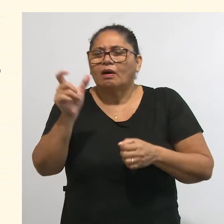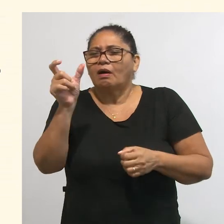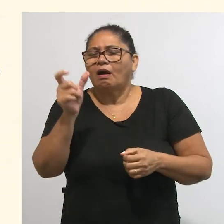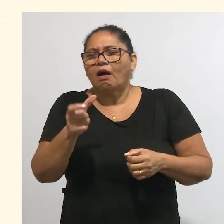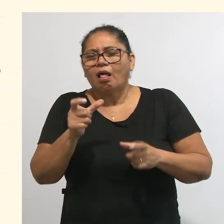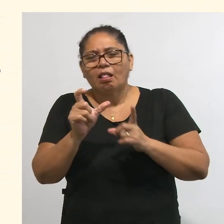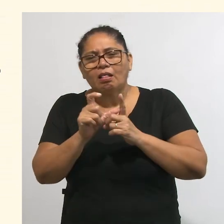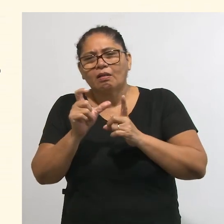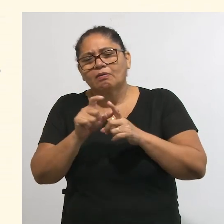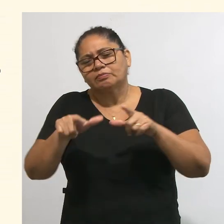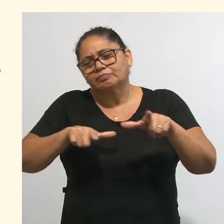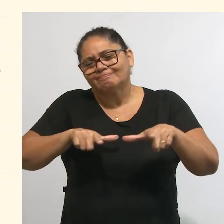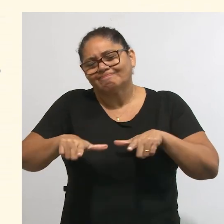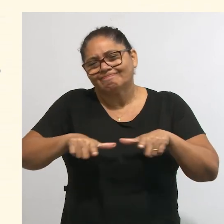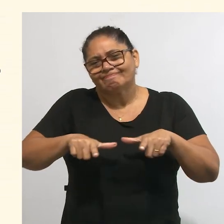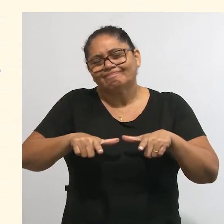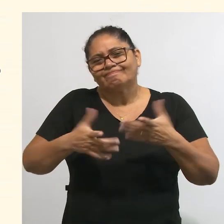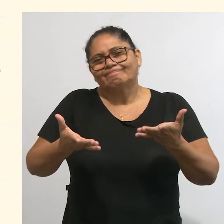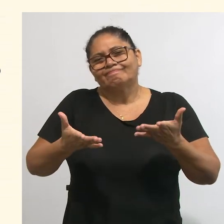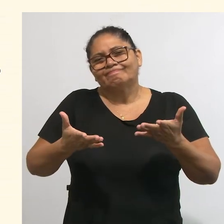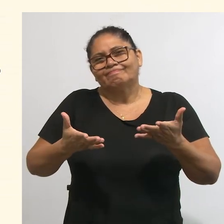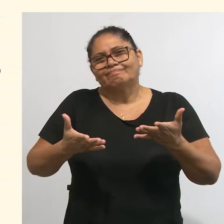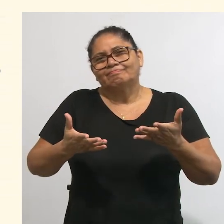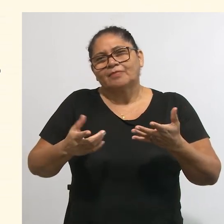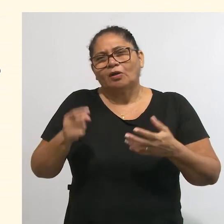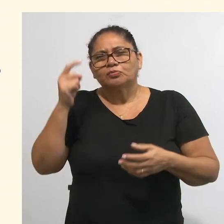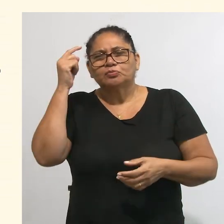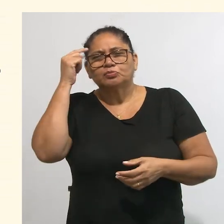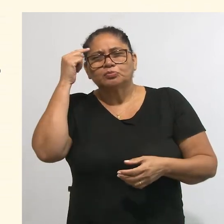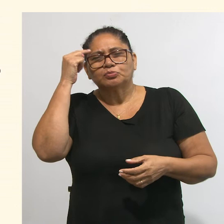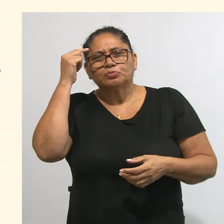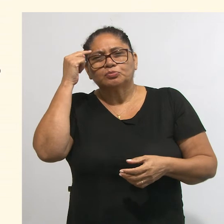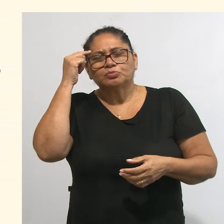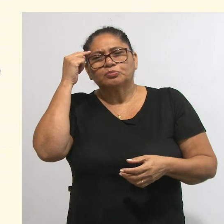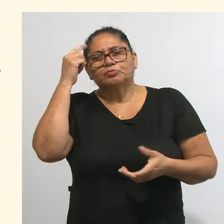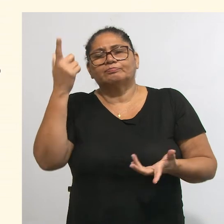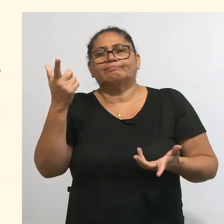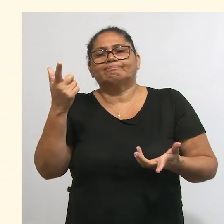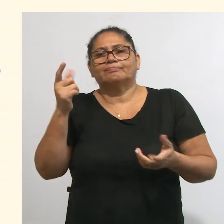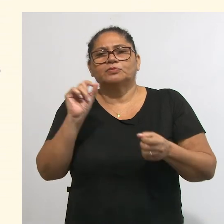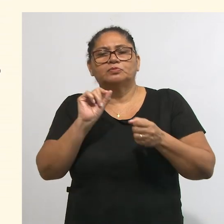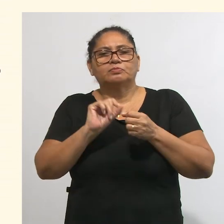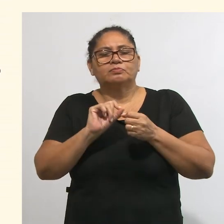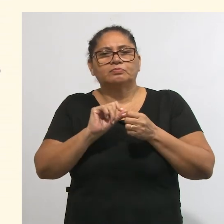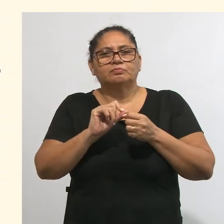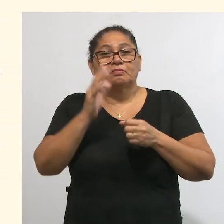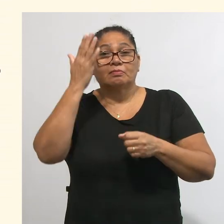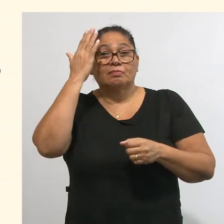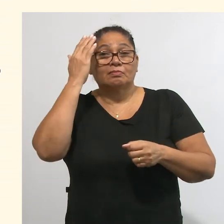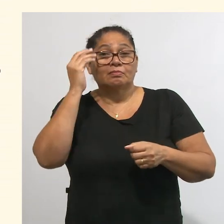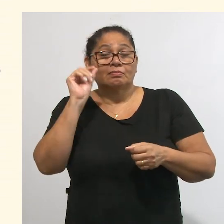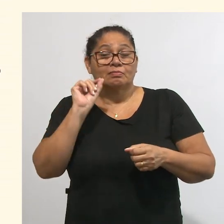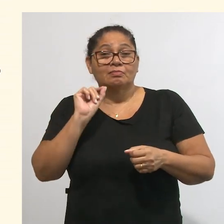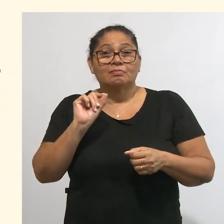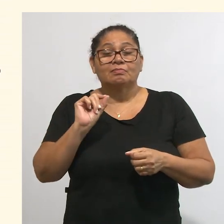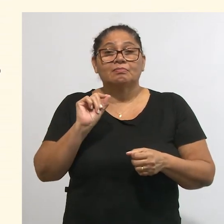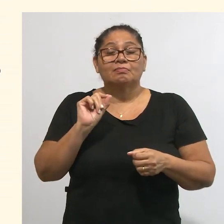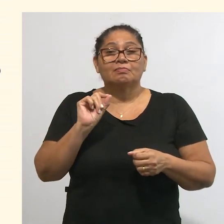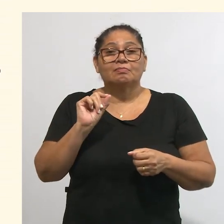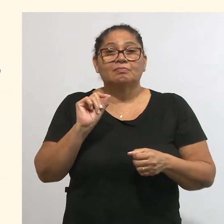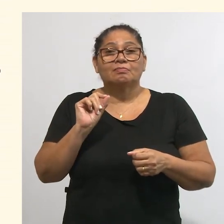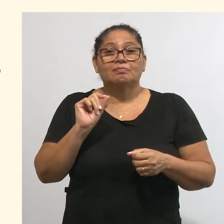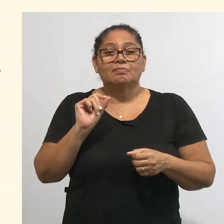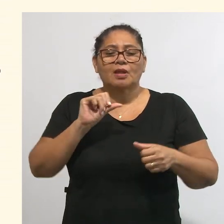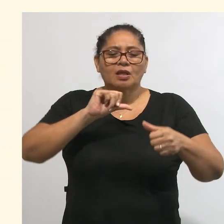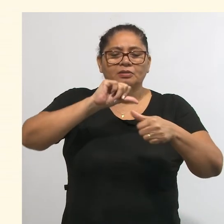na palavra, no trabalho, na ação e na reflexão da minha ação, para quem sabe aí, né, ter